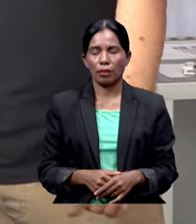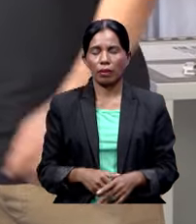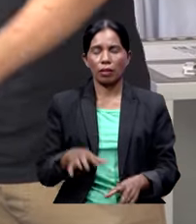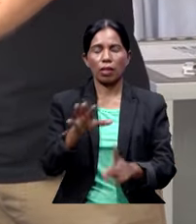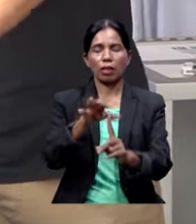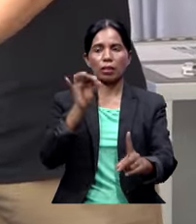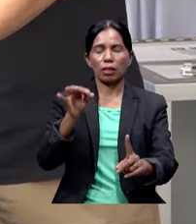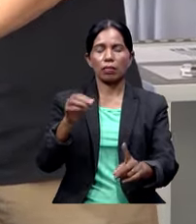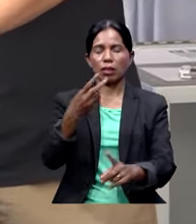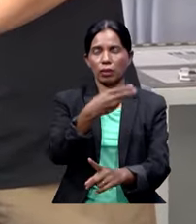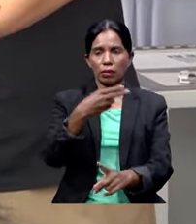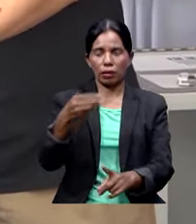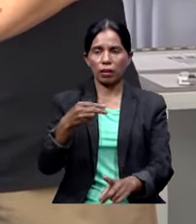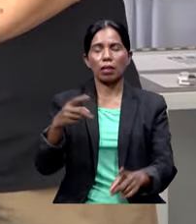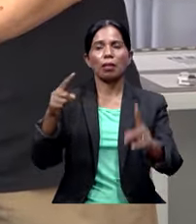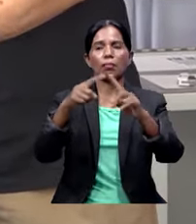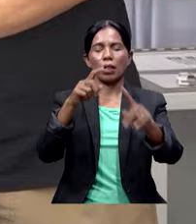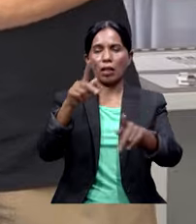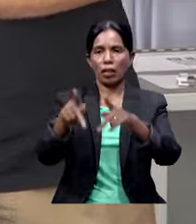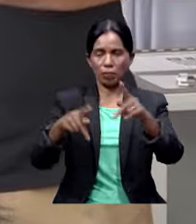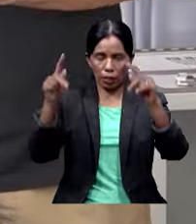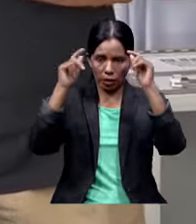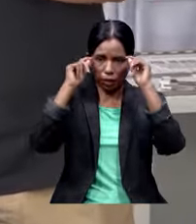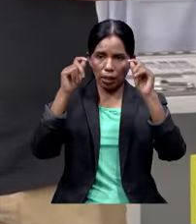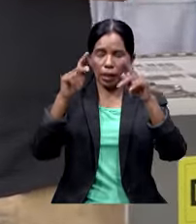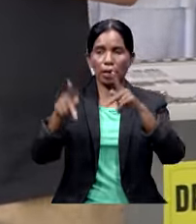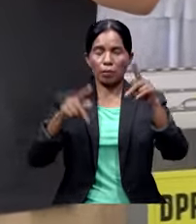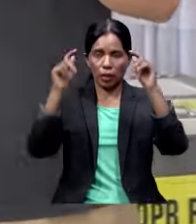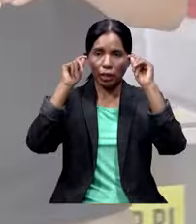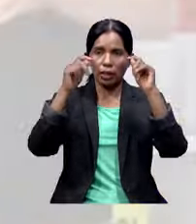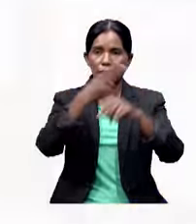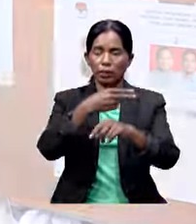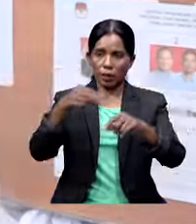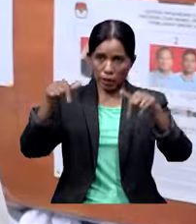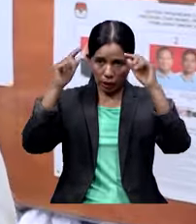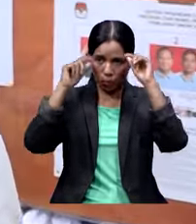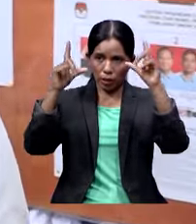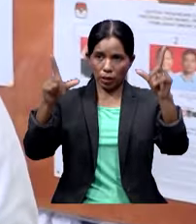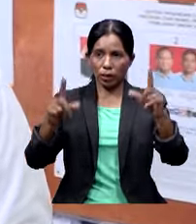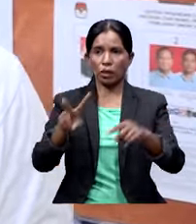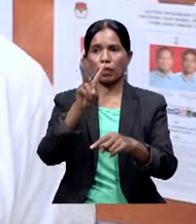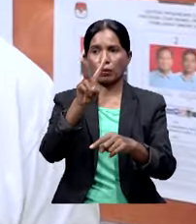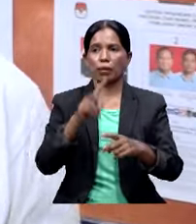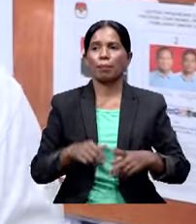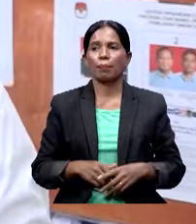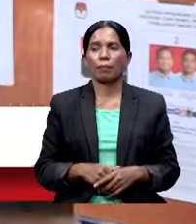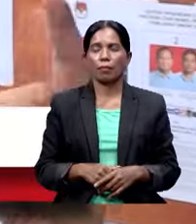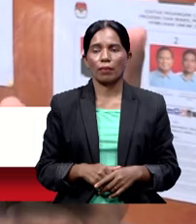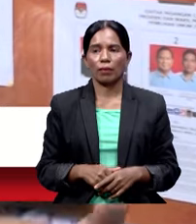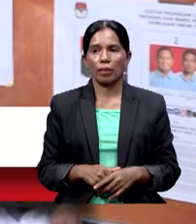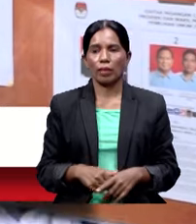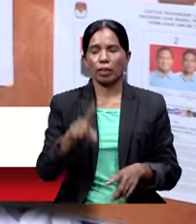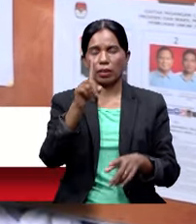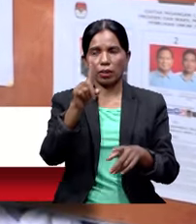e a ba cidadão Indonésia e a Timor-Leste e a metodo rua. Metode